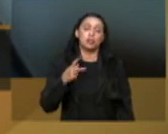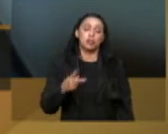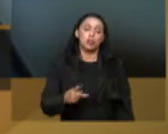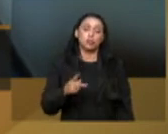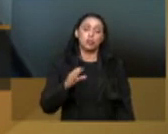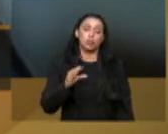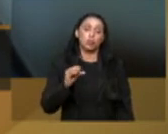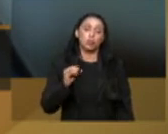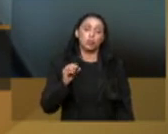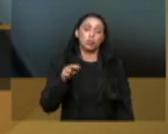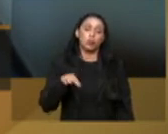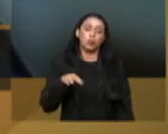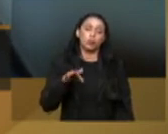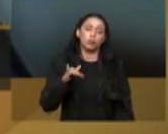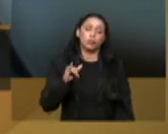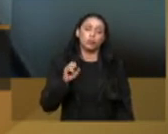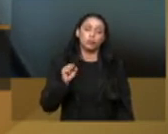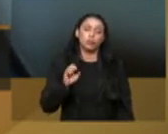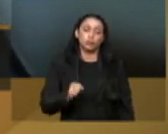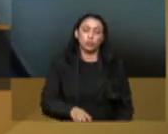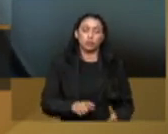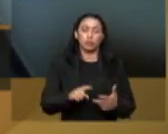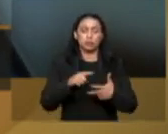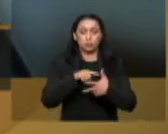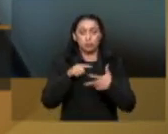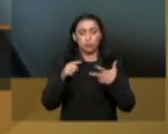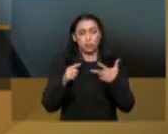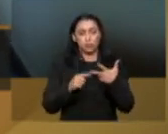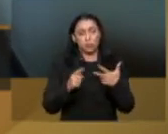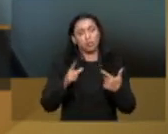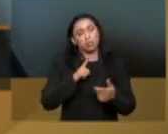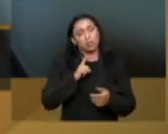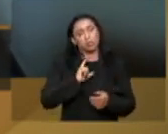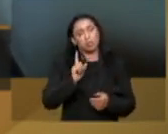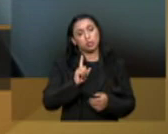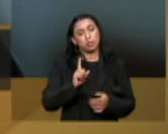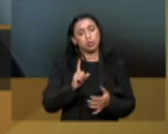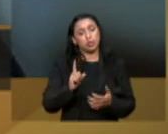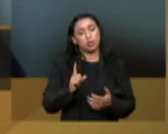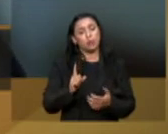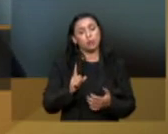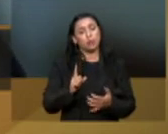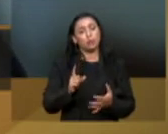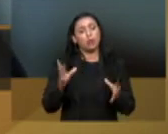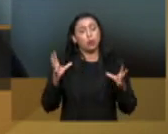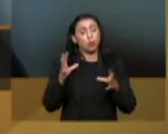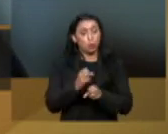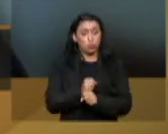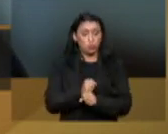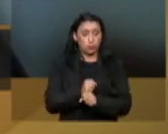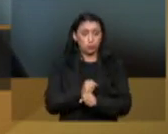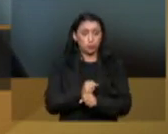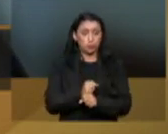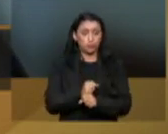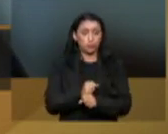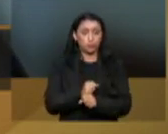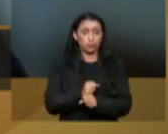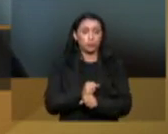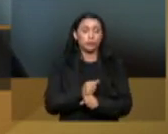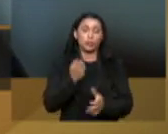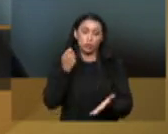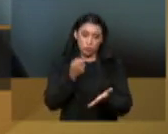receitas financeiras oferidas pelas pessoas jurídicas sujeitas ao regime de não cumulatividade das